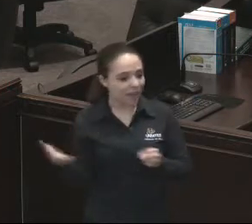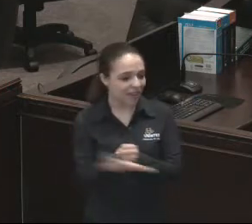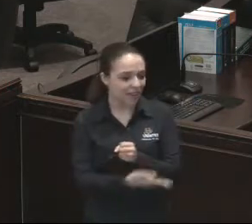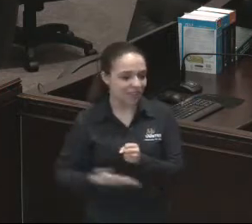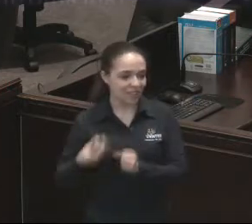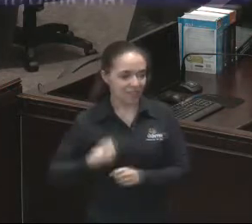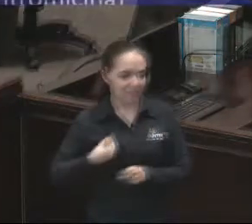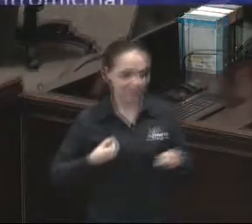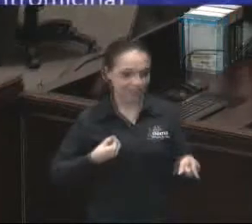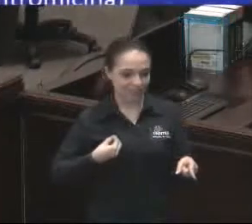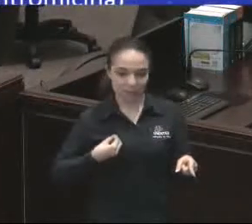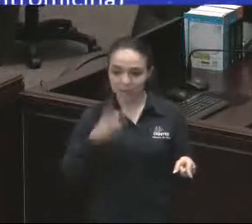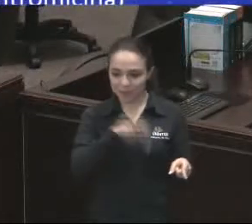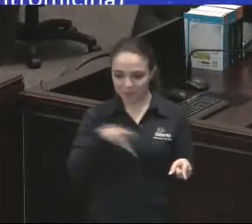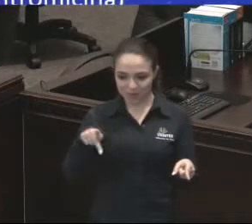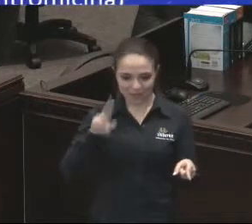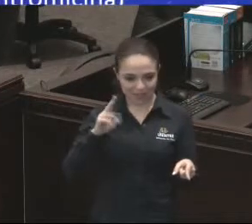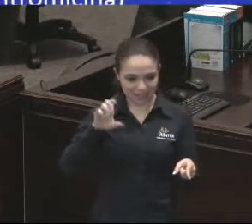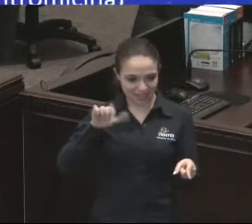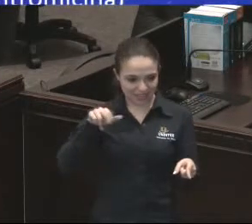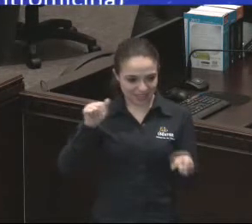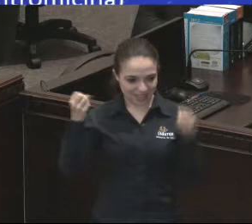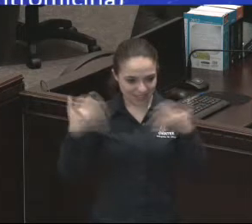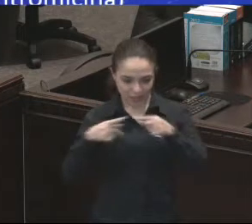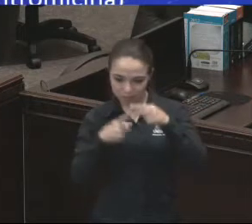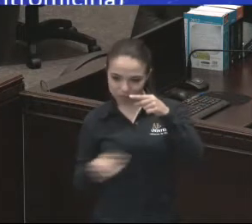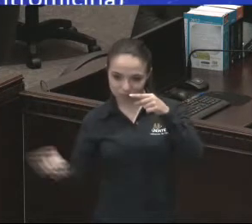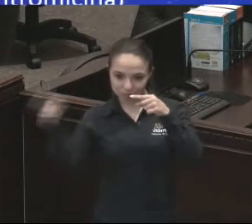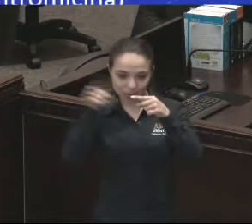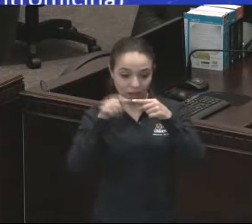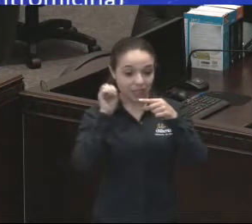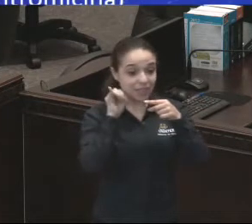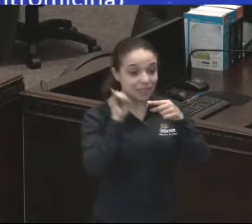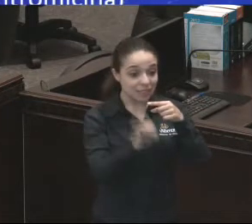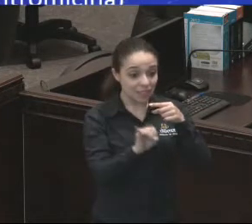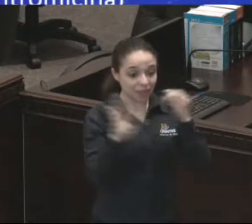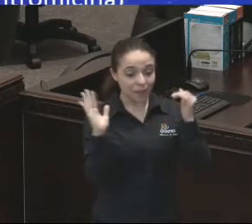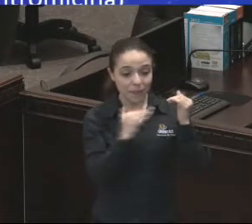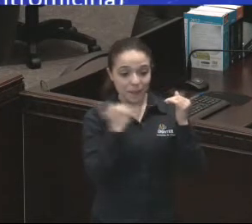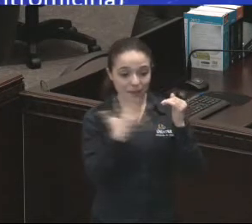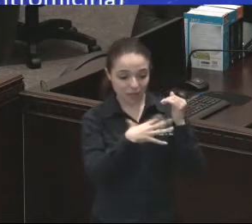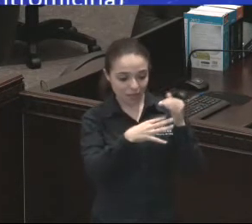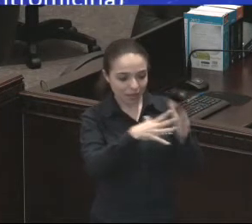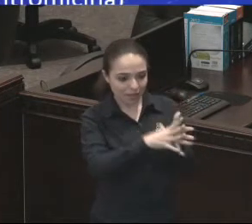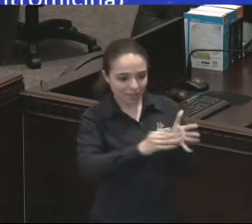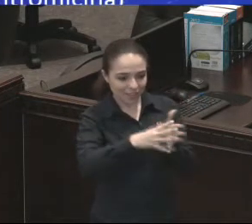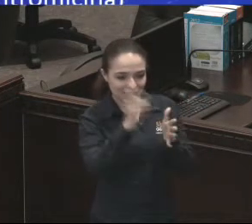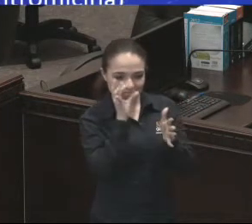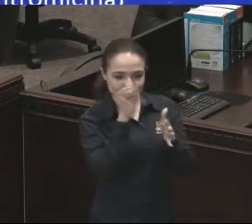cadeia alimentar que a professora Helena mostrou. Então a morte desses animais vai afetar a cadeia